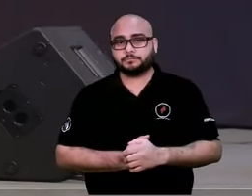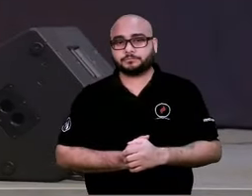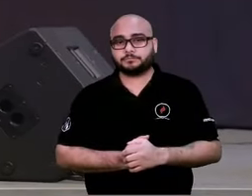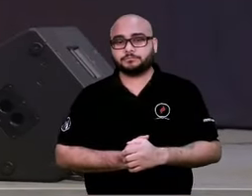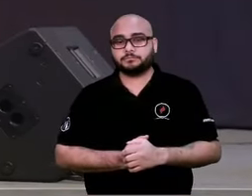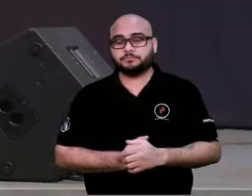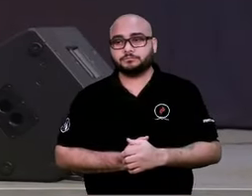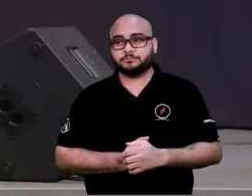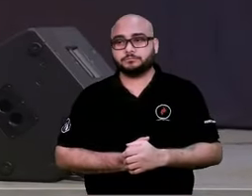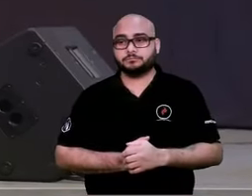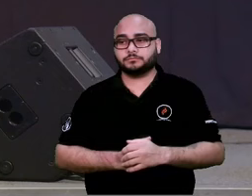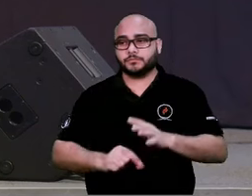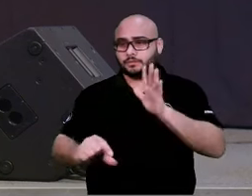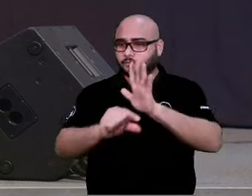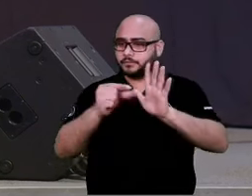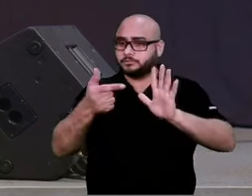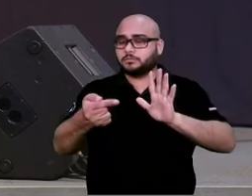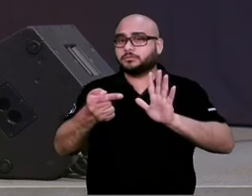Verso de número 7,